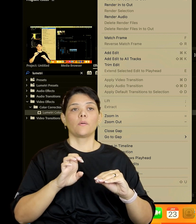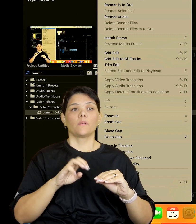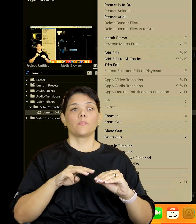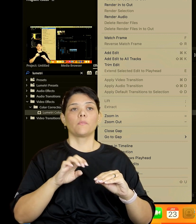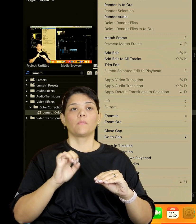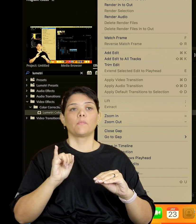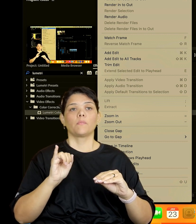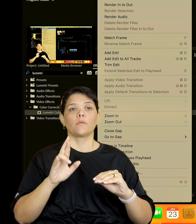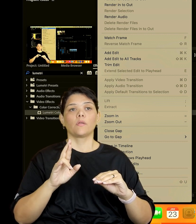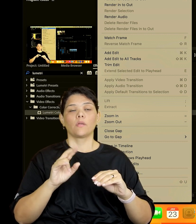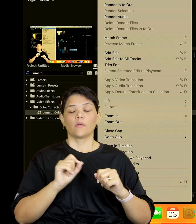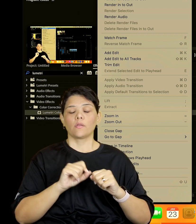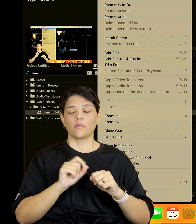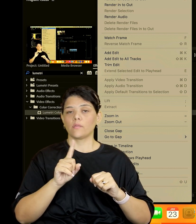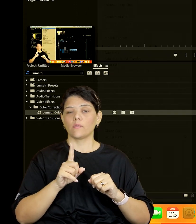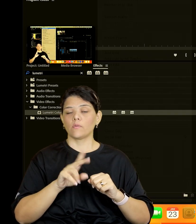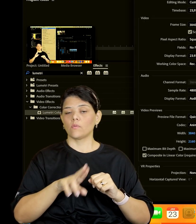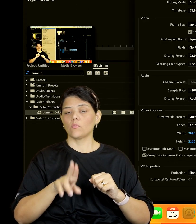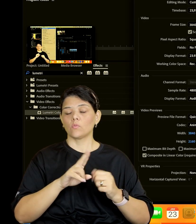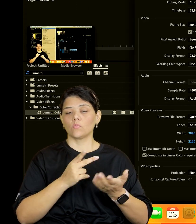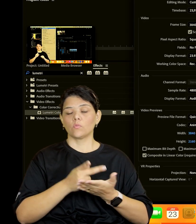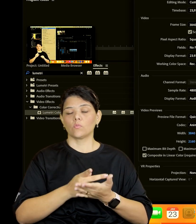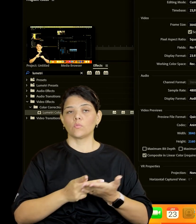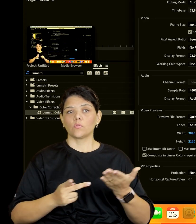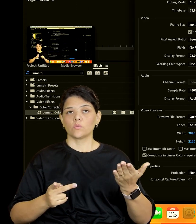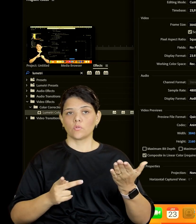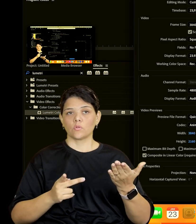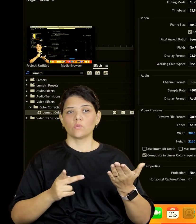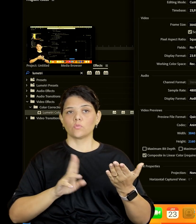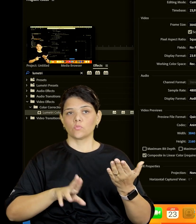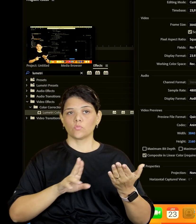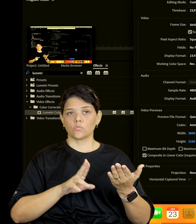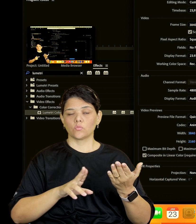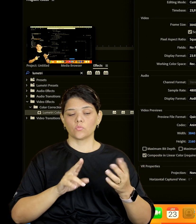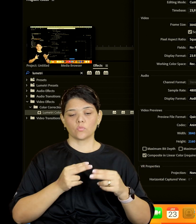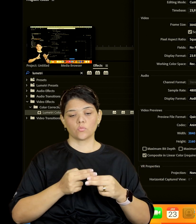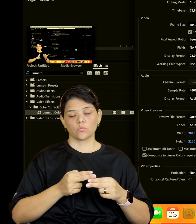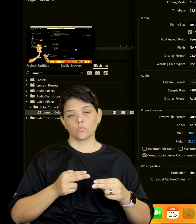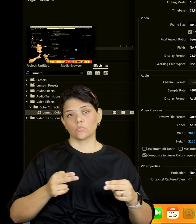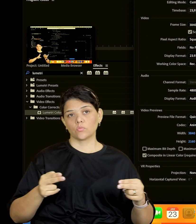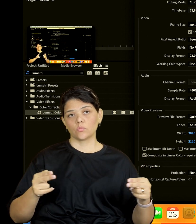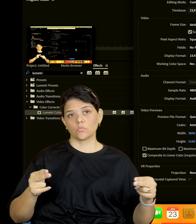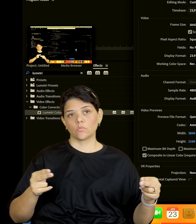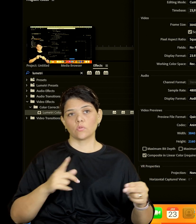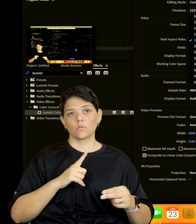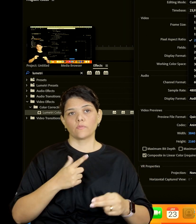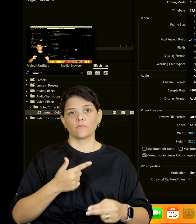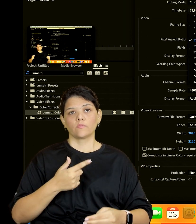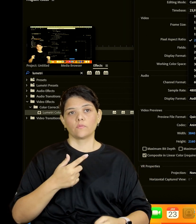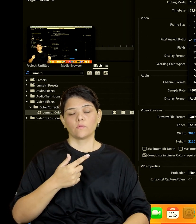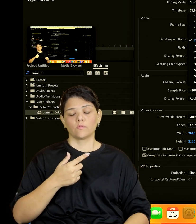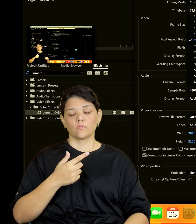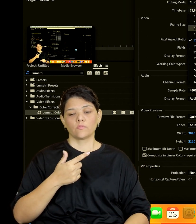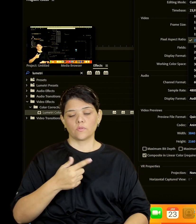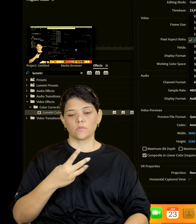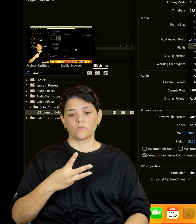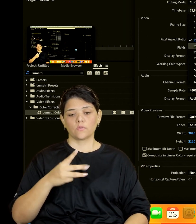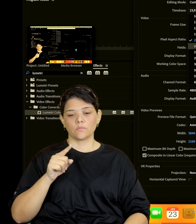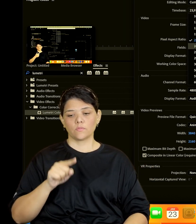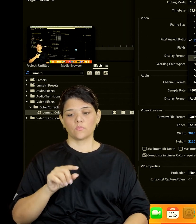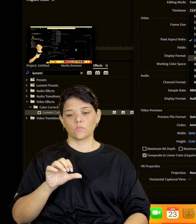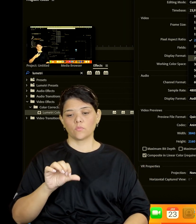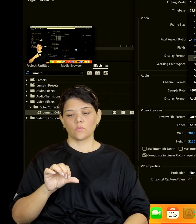faz por timeline, tranquilo? E aquele esquema, ó, aqui ele está em 23.976, a gente pode